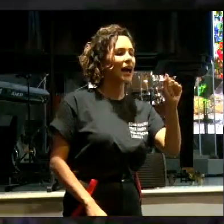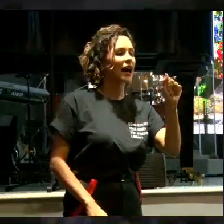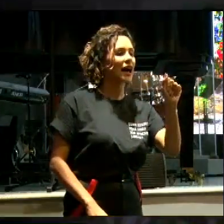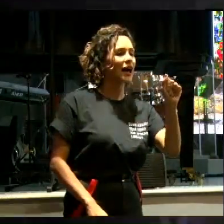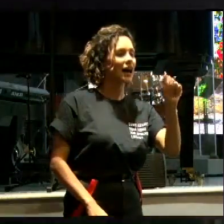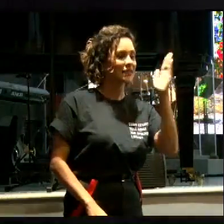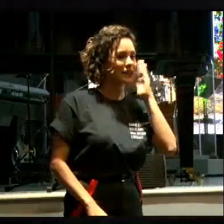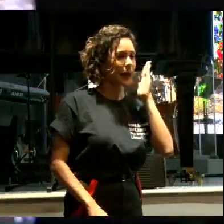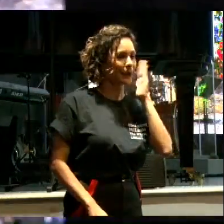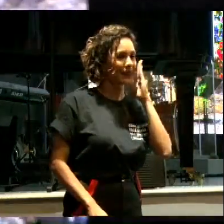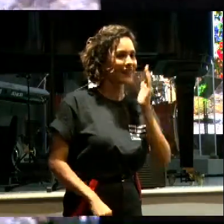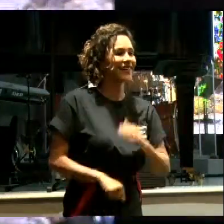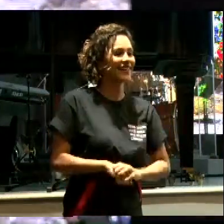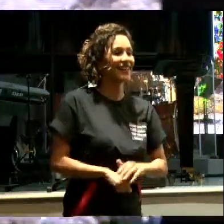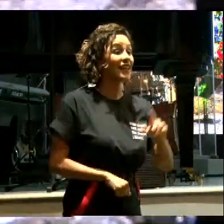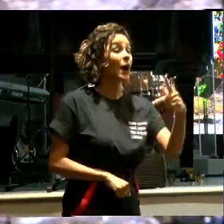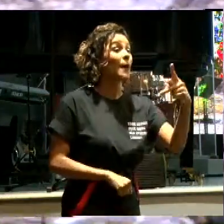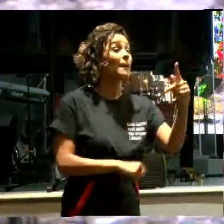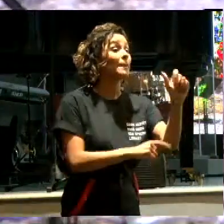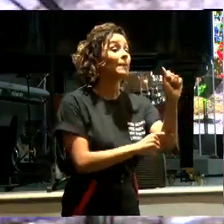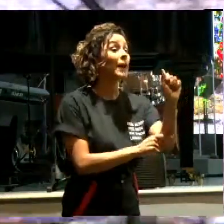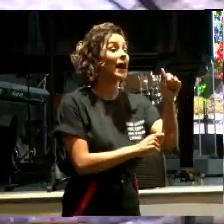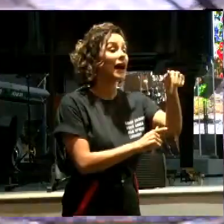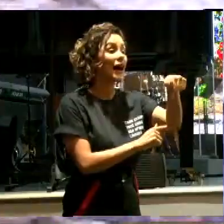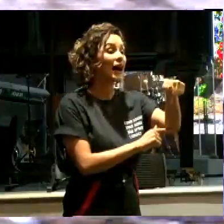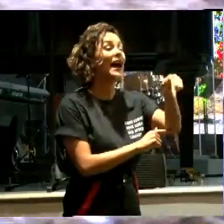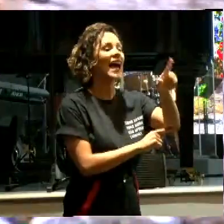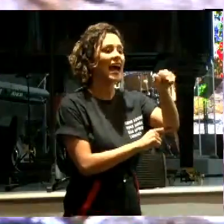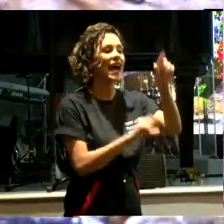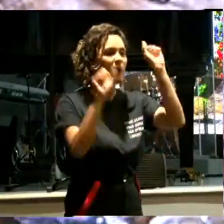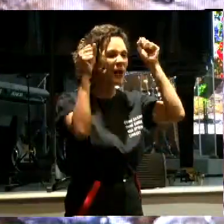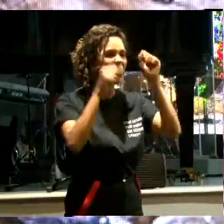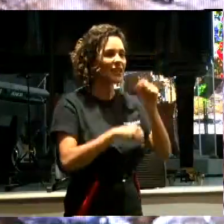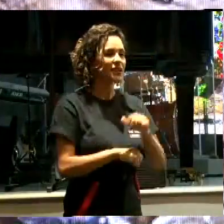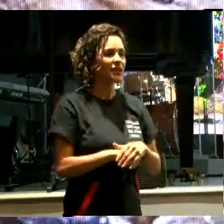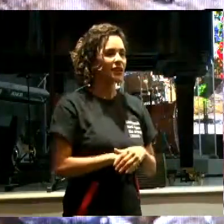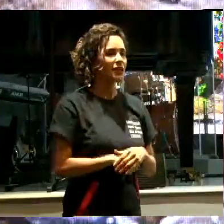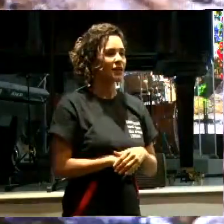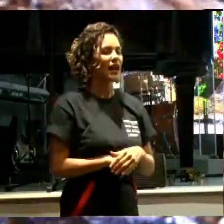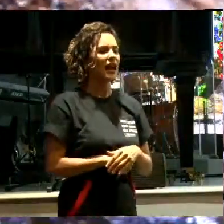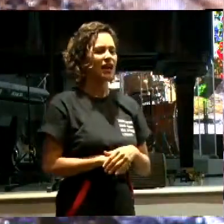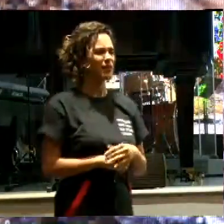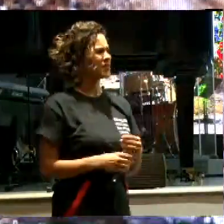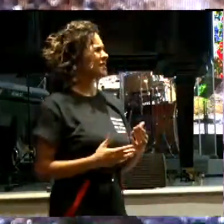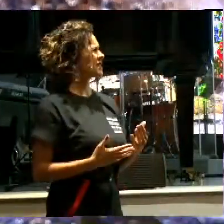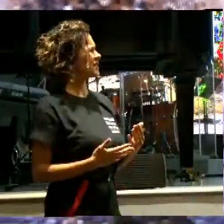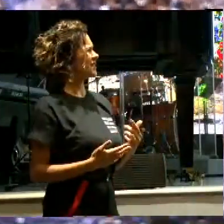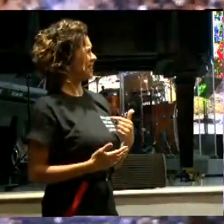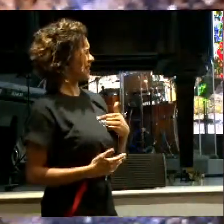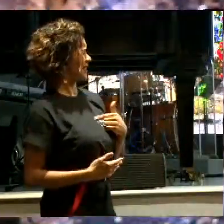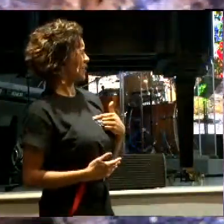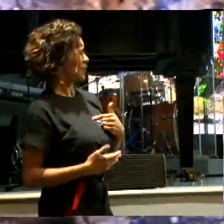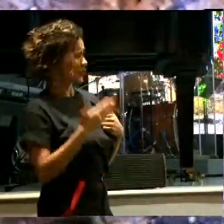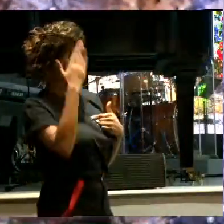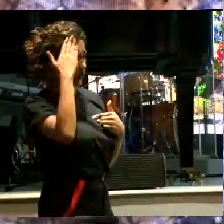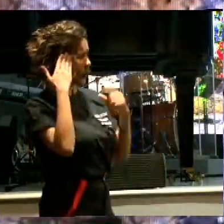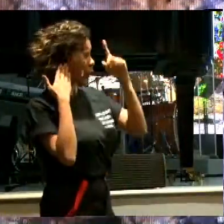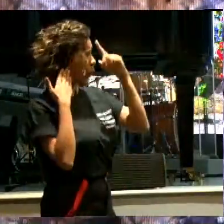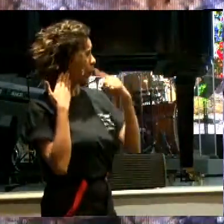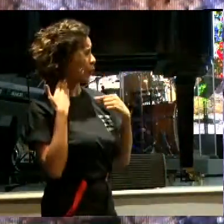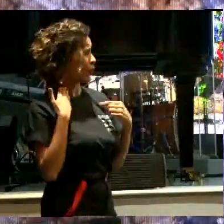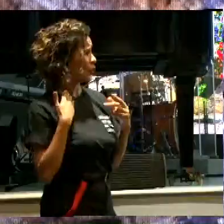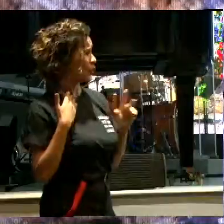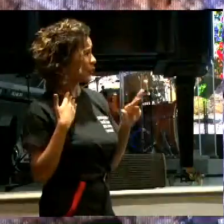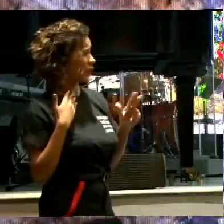É. E eu falei: mas eu nem tenho cabelo preto, eu nem tenho cabelo loiro, tô cabelo loiro agora, só porque mulher não